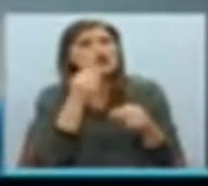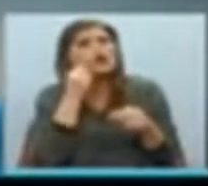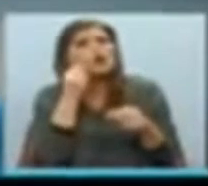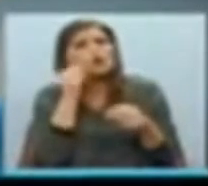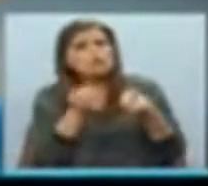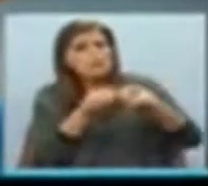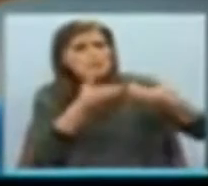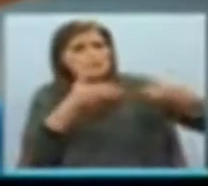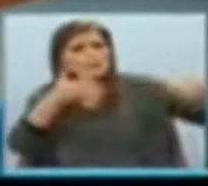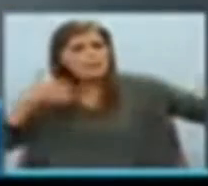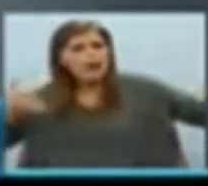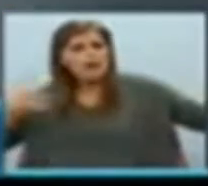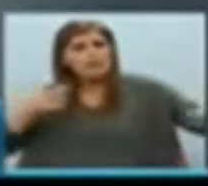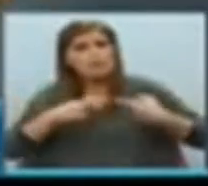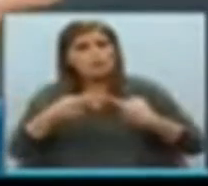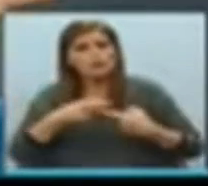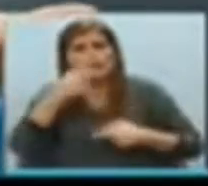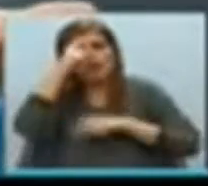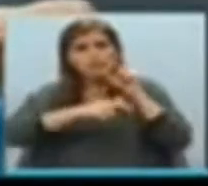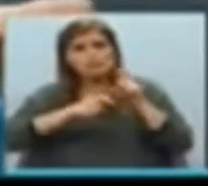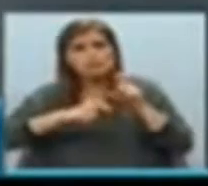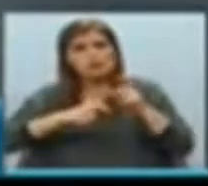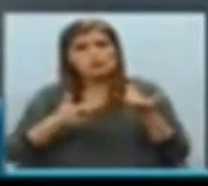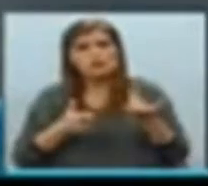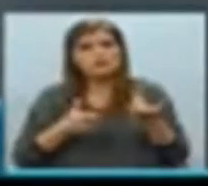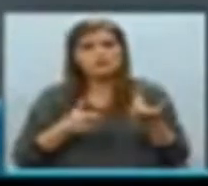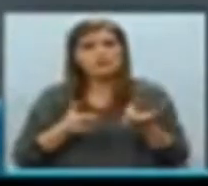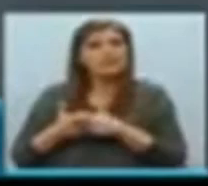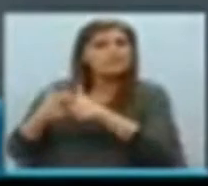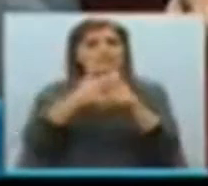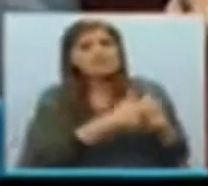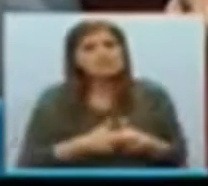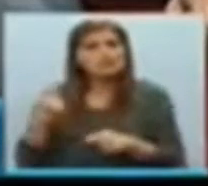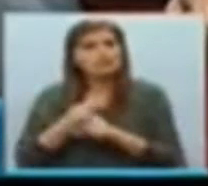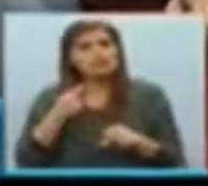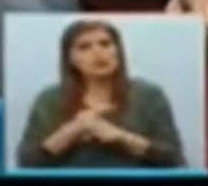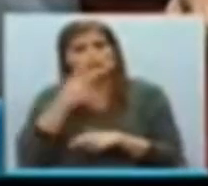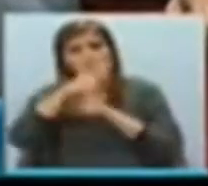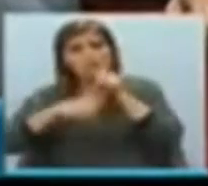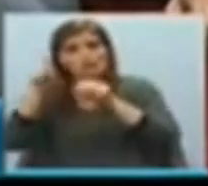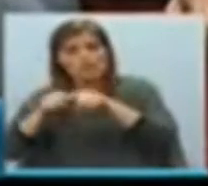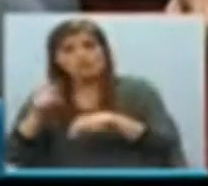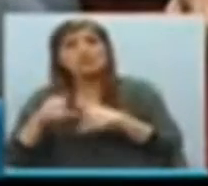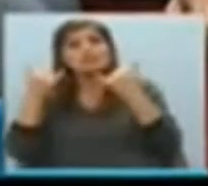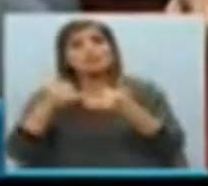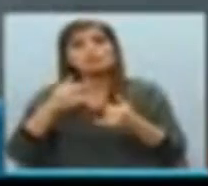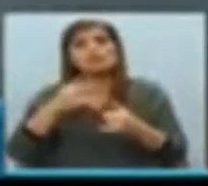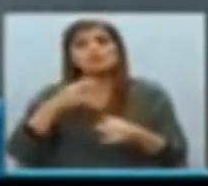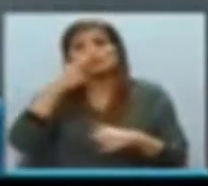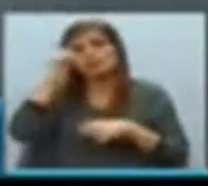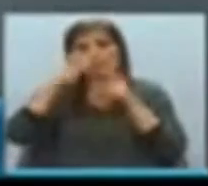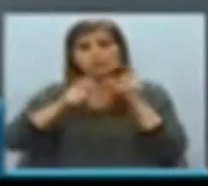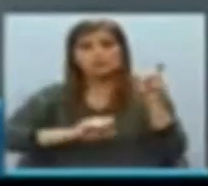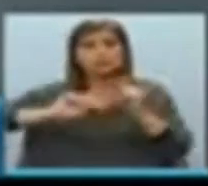durante esse período da guerra como as pessoas dividir um pouco porque tinham coisas refugiados e depois de um tempo já que foram assim todos separados aqui né